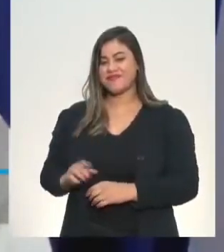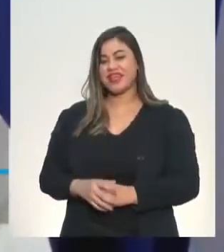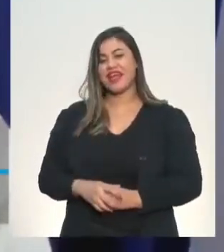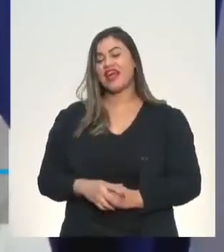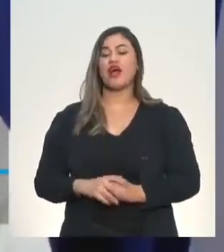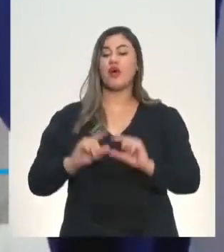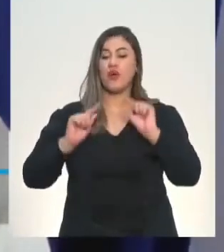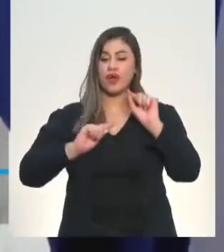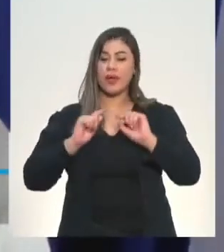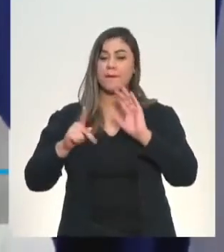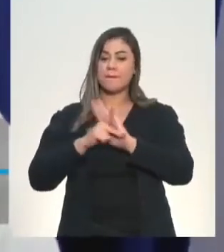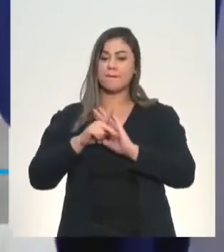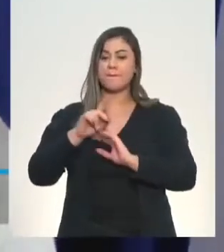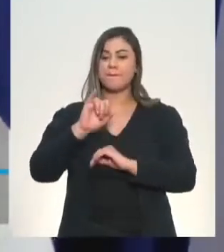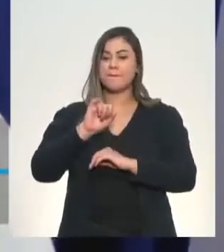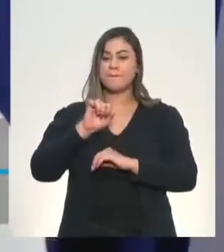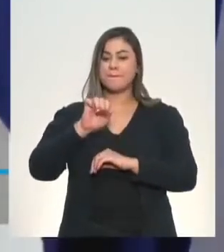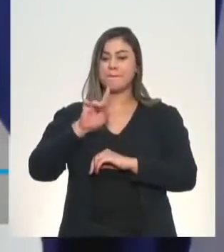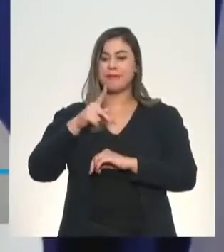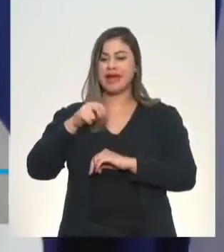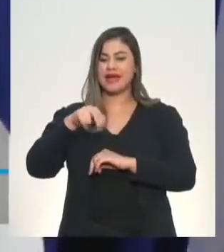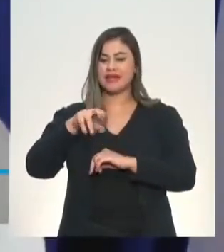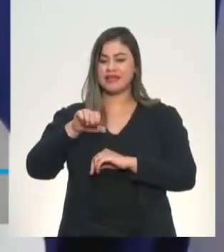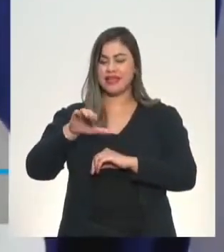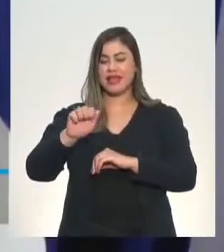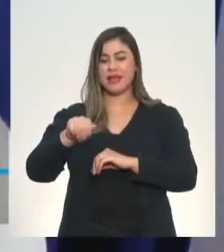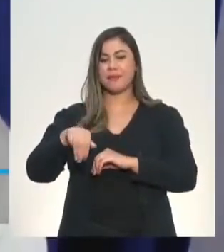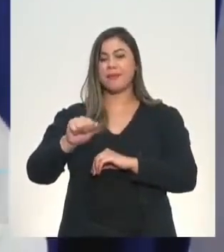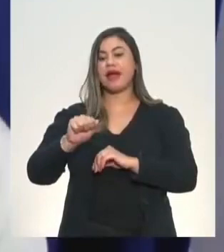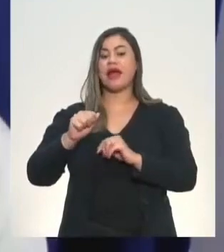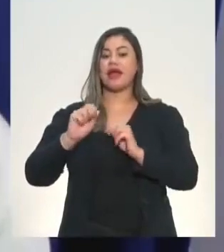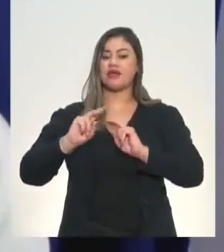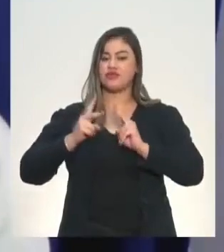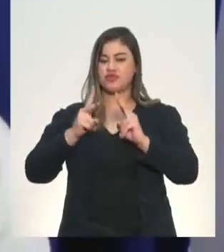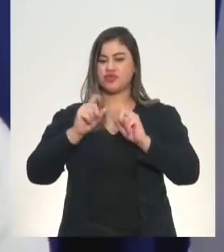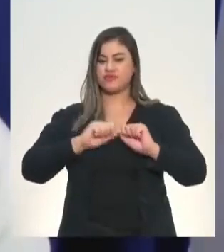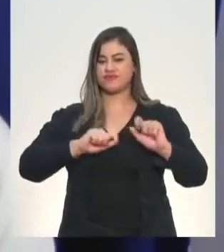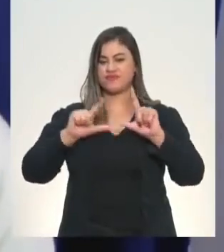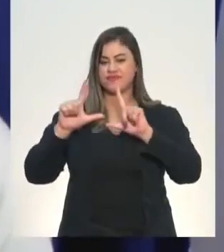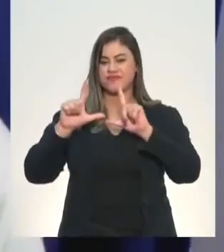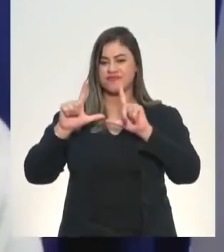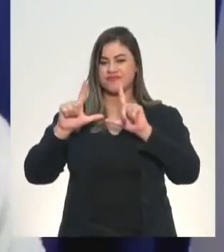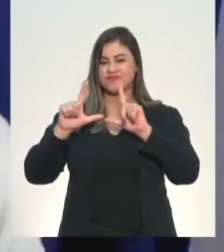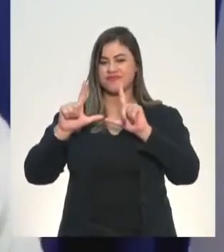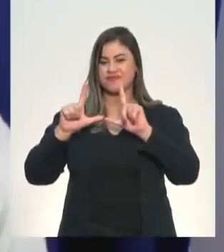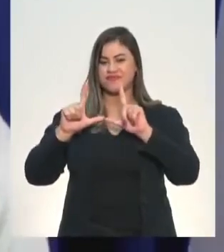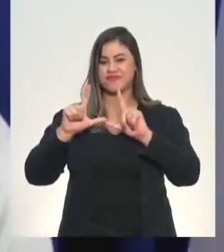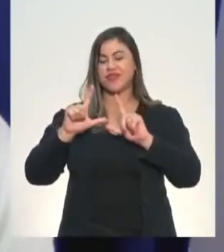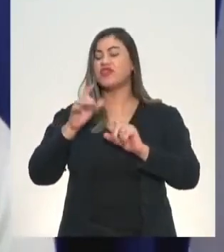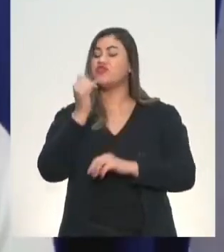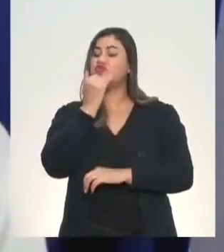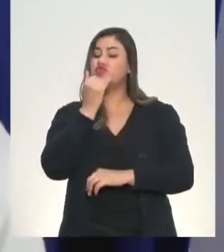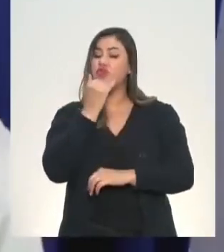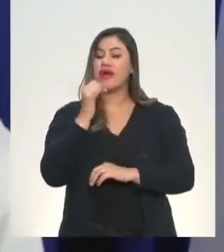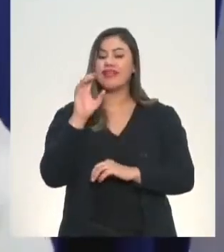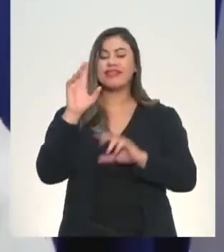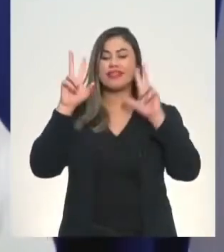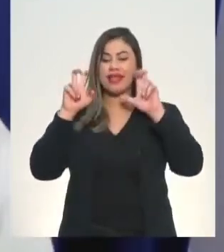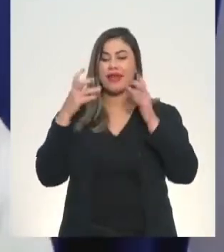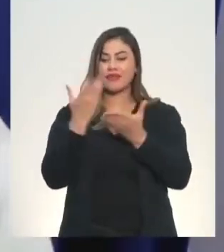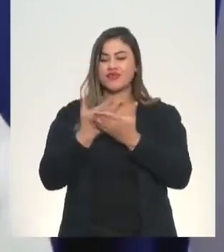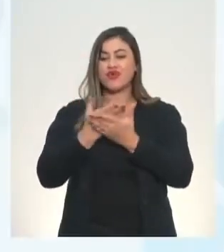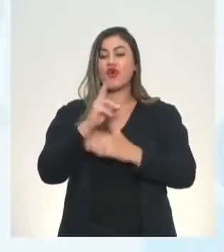ela é a continuação da aula passada. Você usei o título aí na tela, né? Opa, não é Tom Jobim o nome da nossa aula, desculpa.